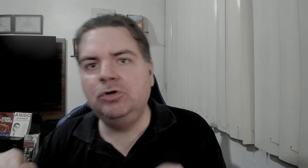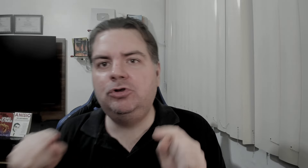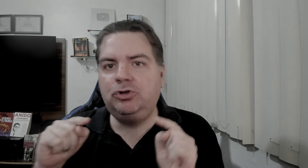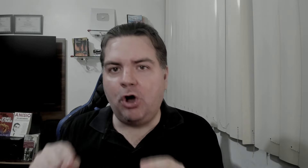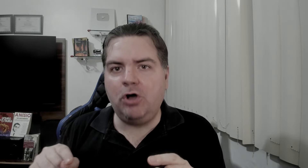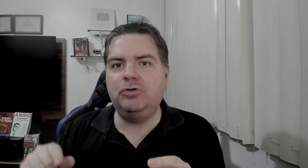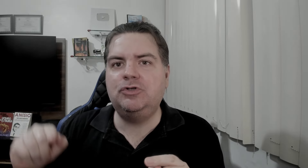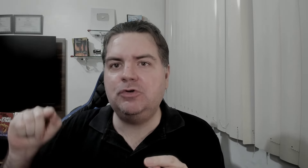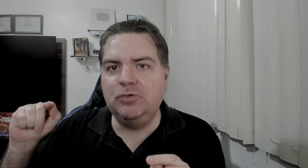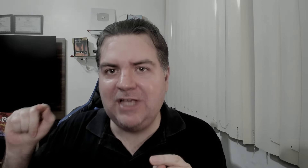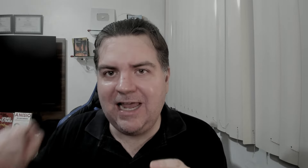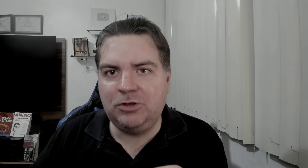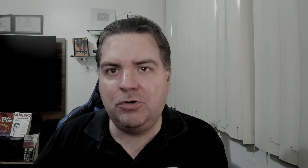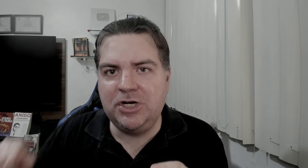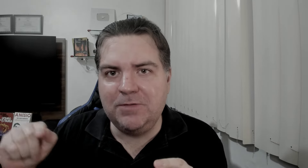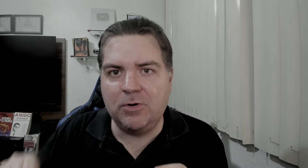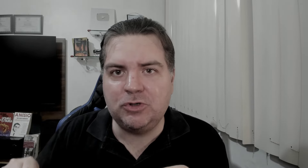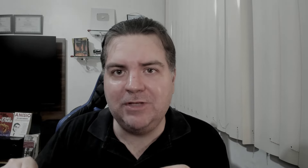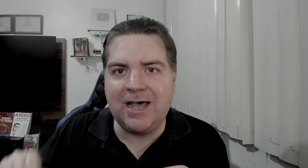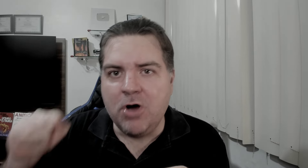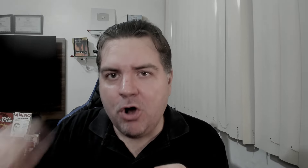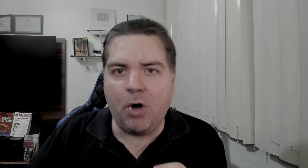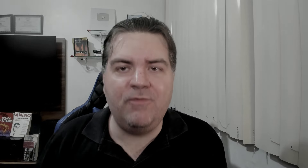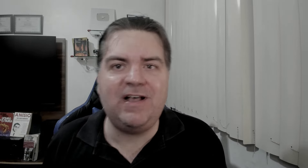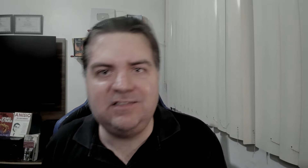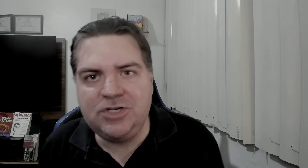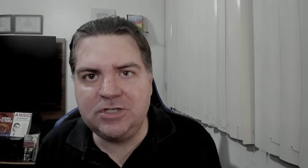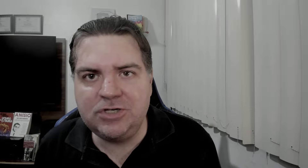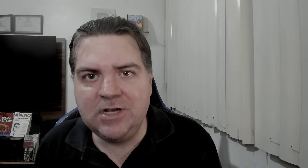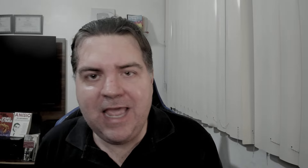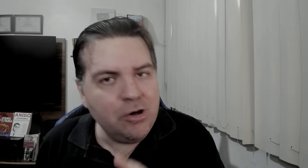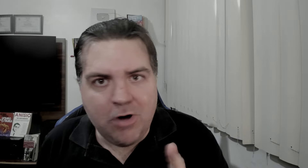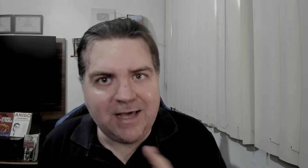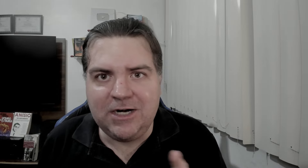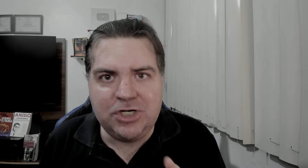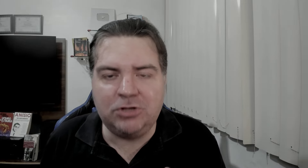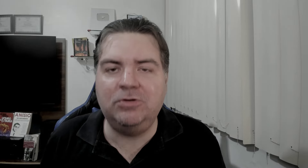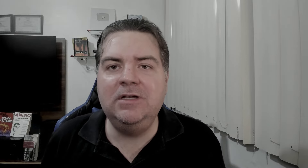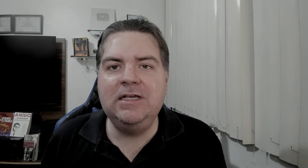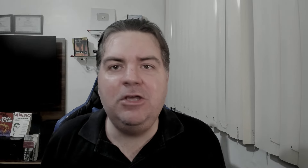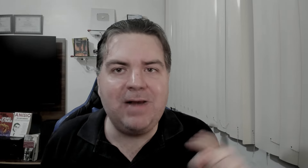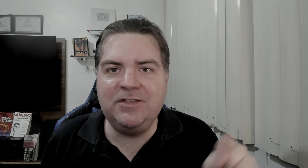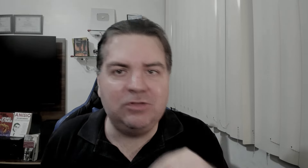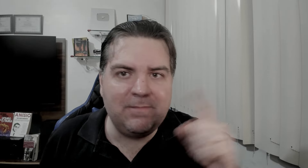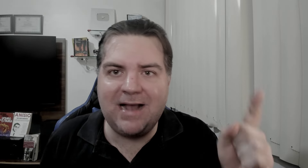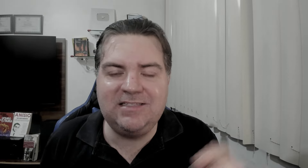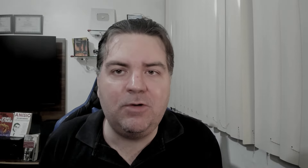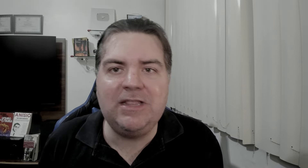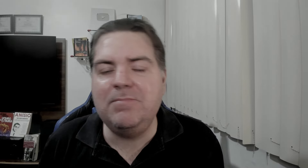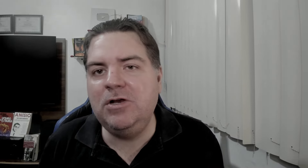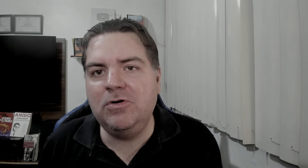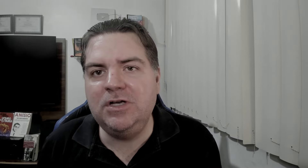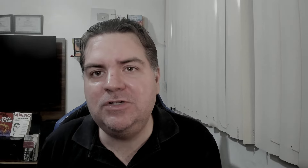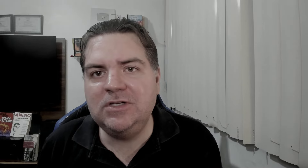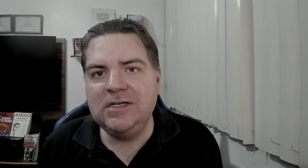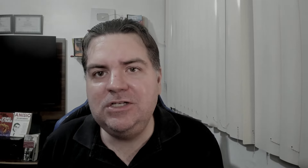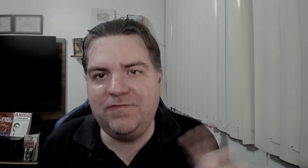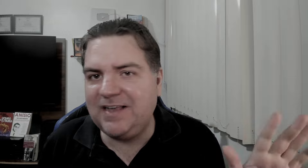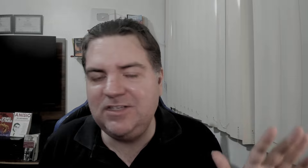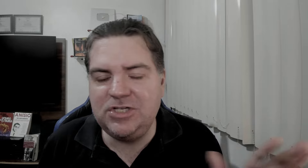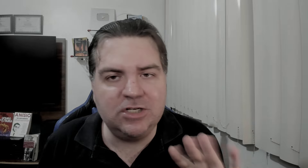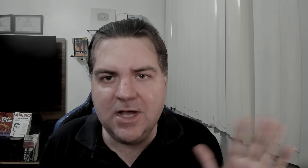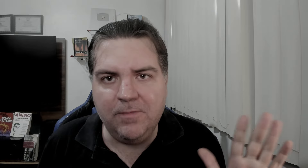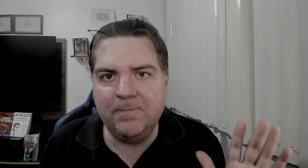julgo todos os eleitores de Bolsonaro como fascistas. Eu não acredito que o Brasil tem mais de 50 milhões